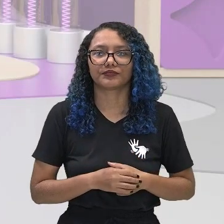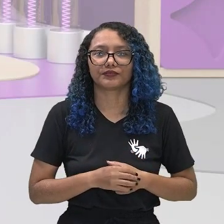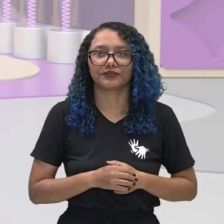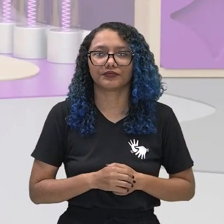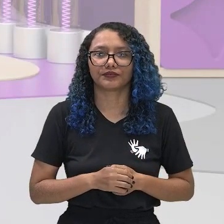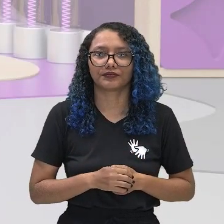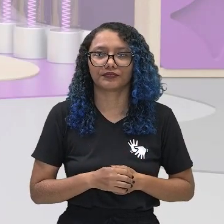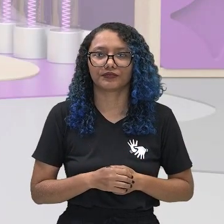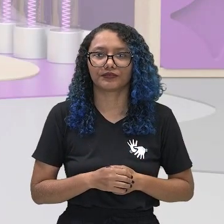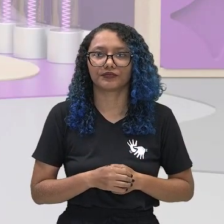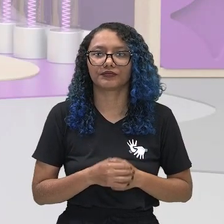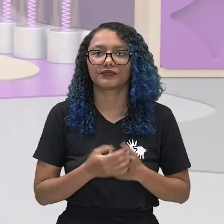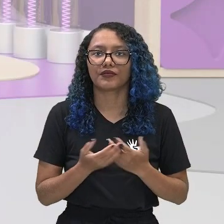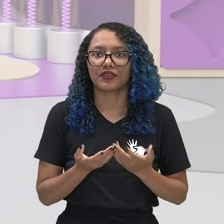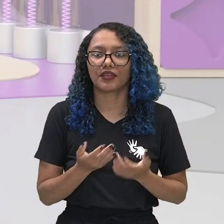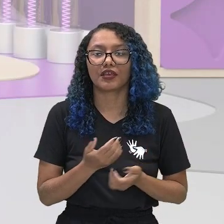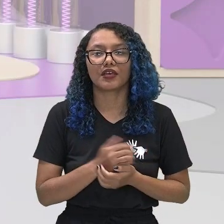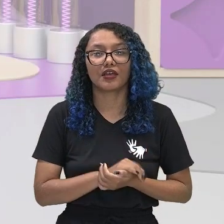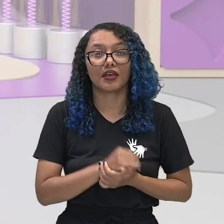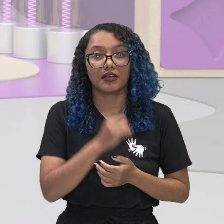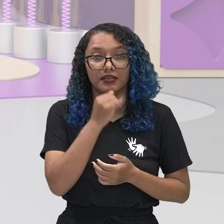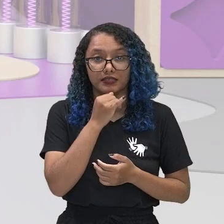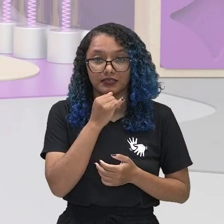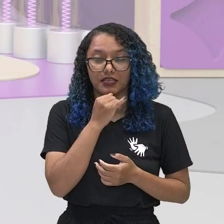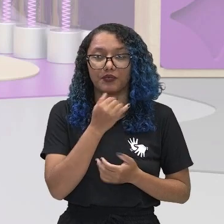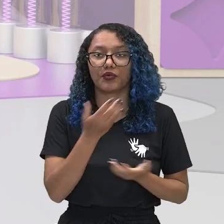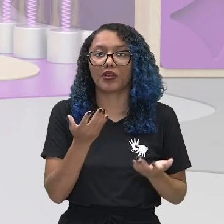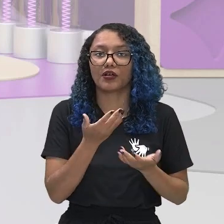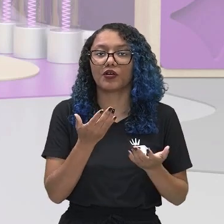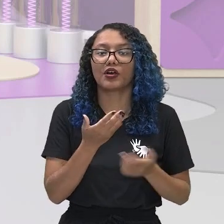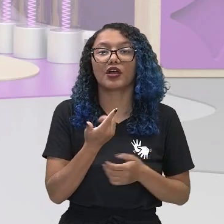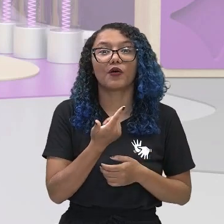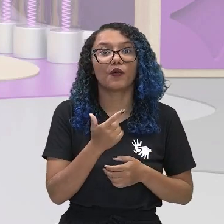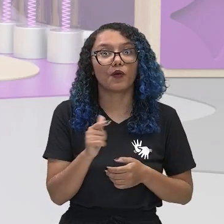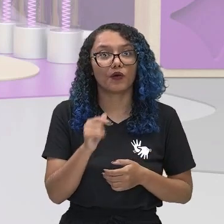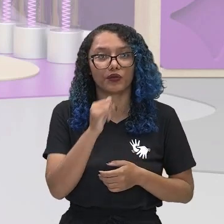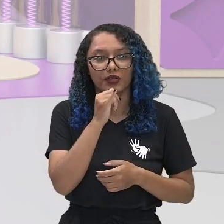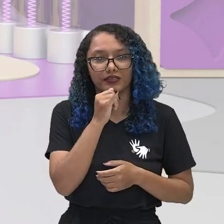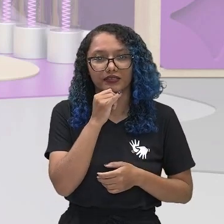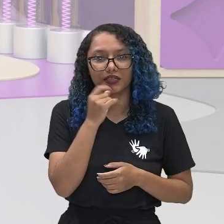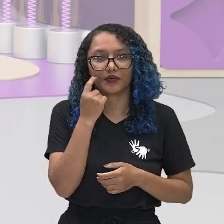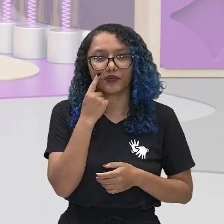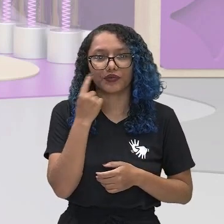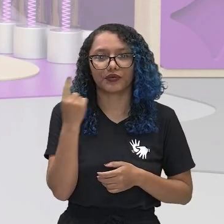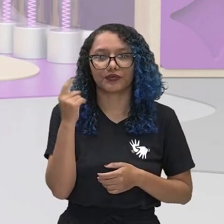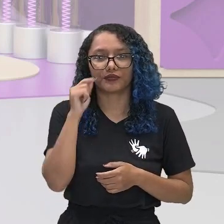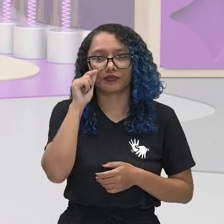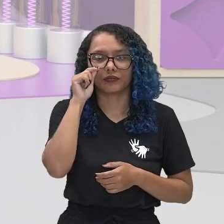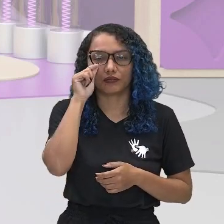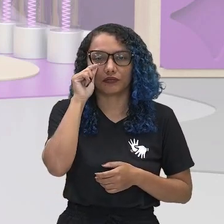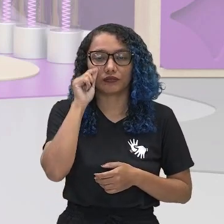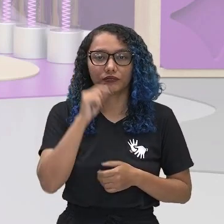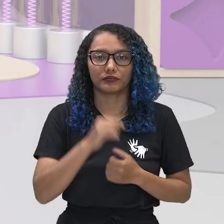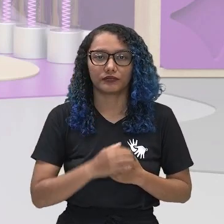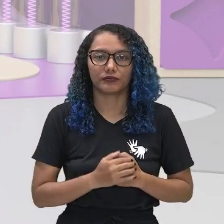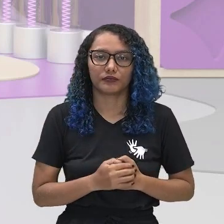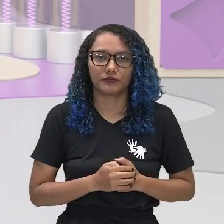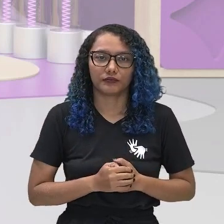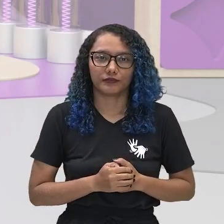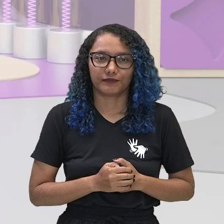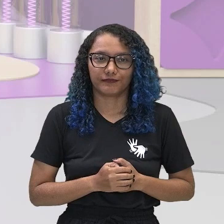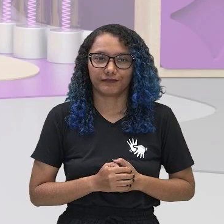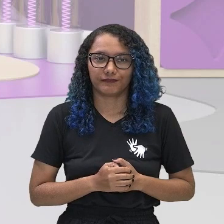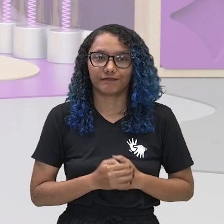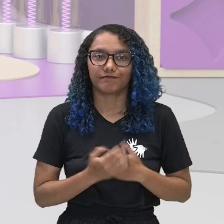foi exatamente uma outra situação. E agora uma outra situação. Olha aqui do meu lado. A soma de 2